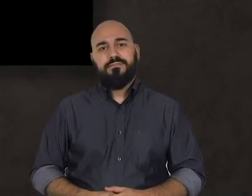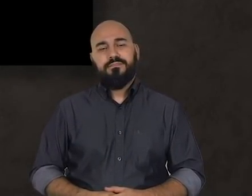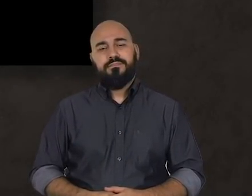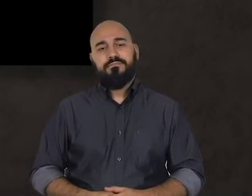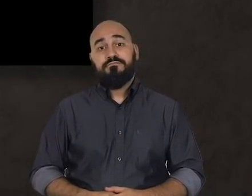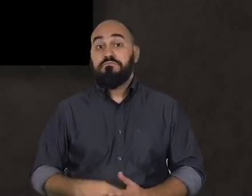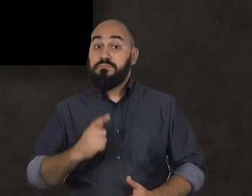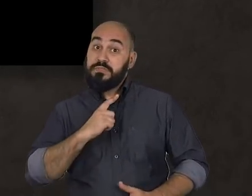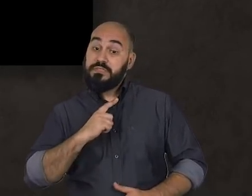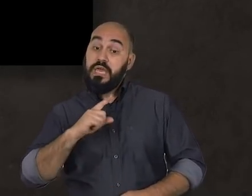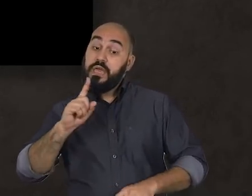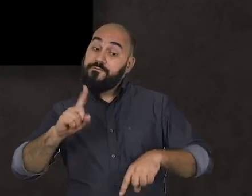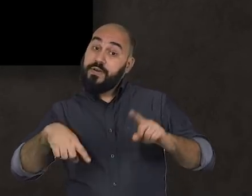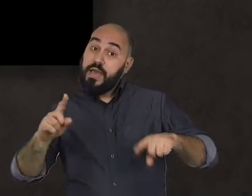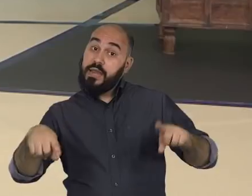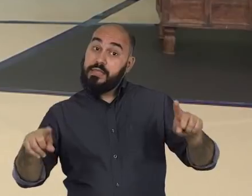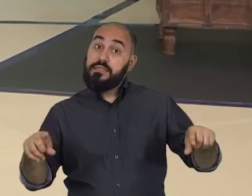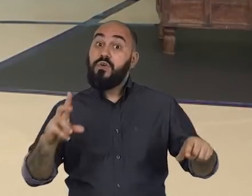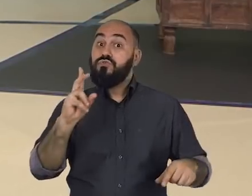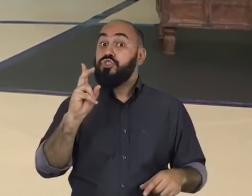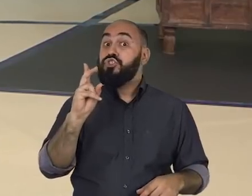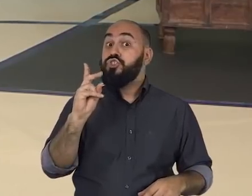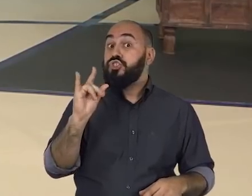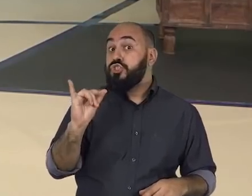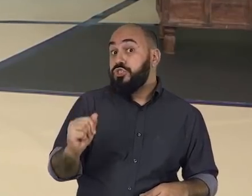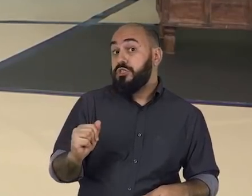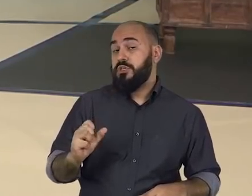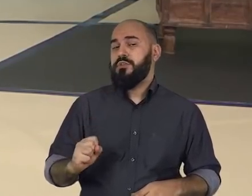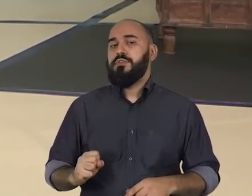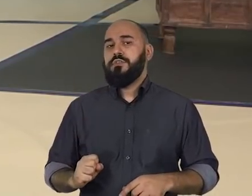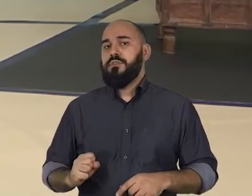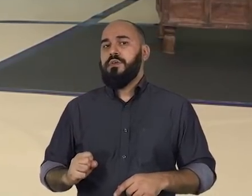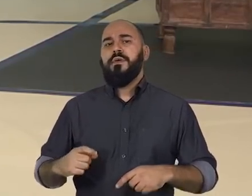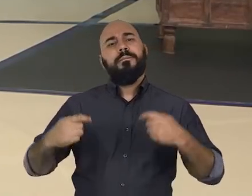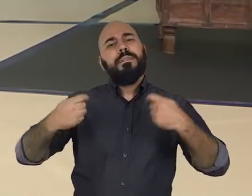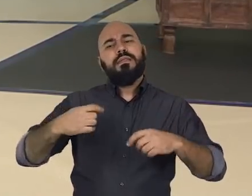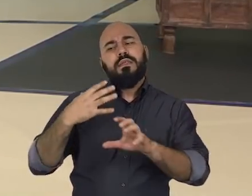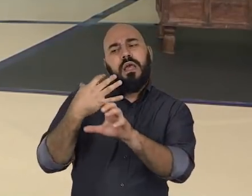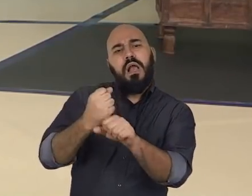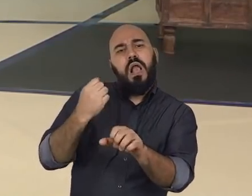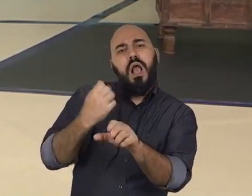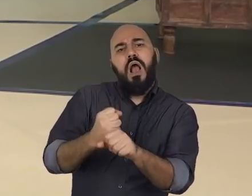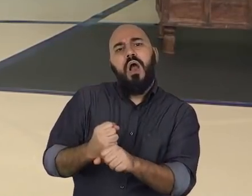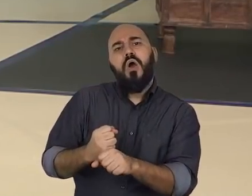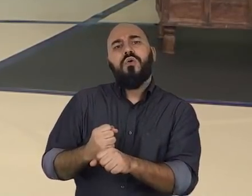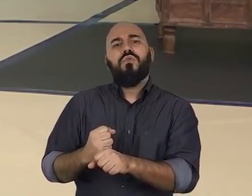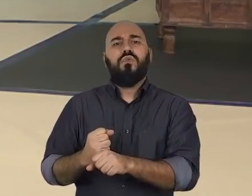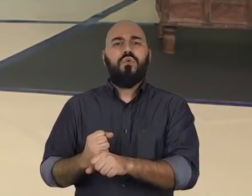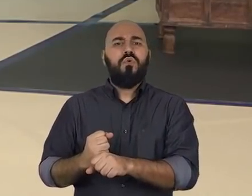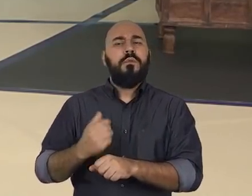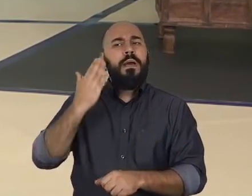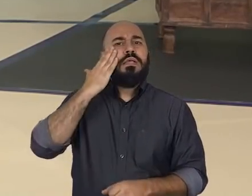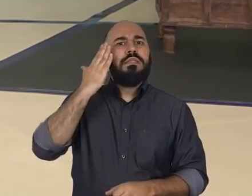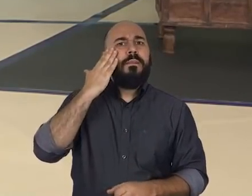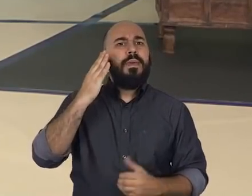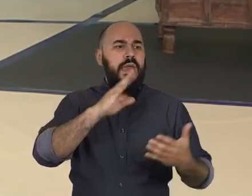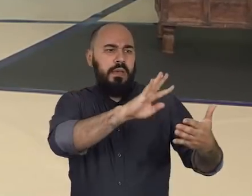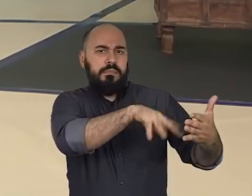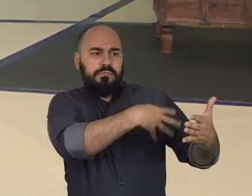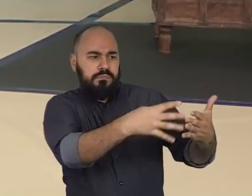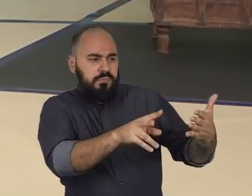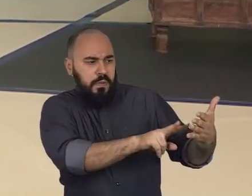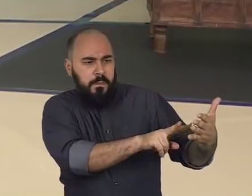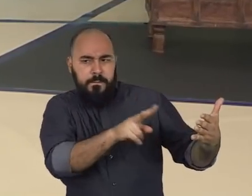Há uma variabilidade de dias. E aqui então eu tenho que fazer um cálculo junto com os astrônomos para poder